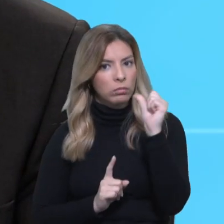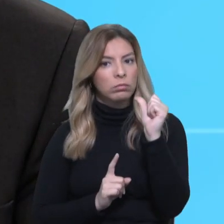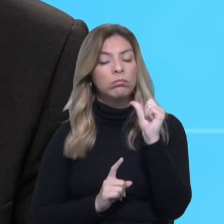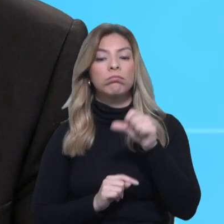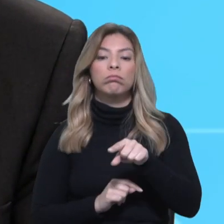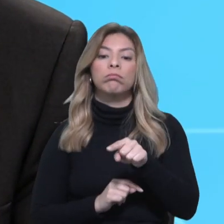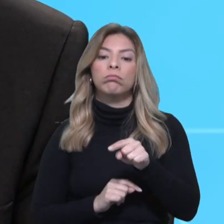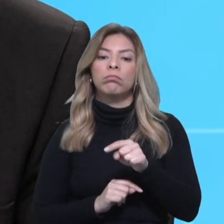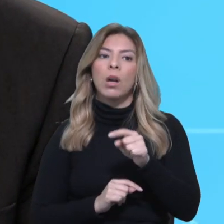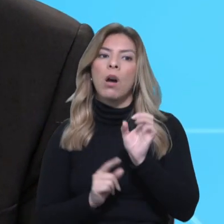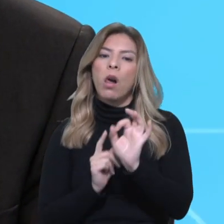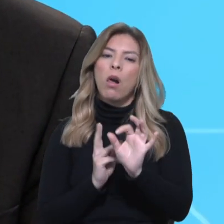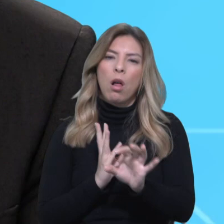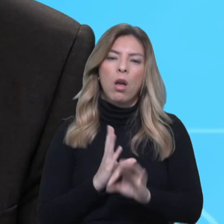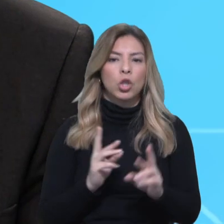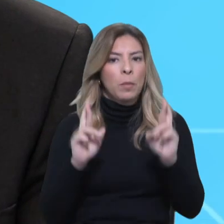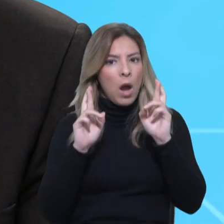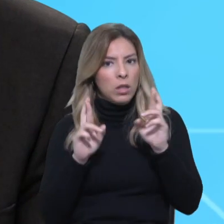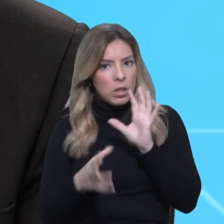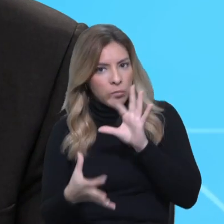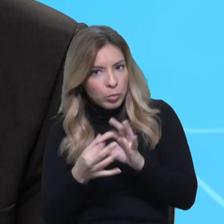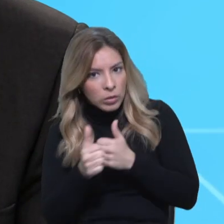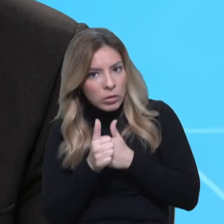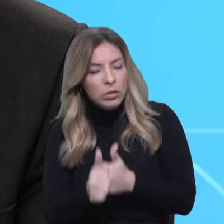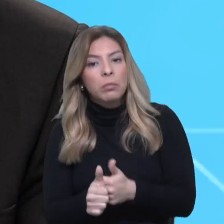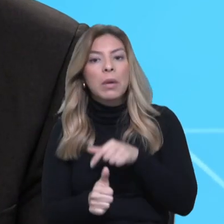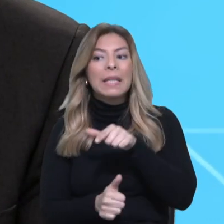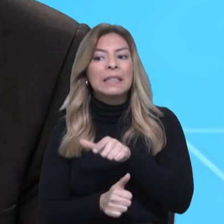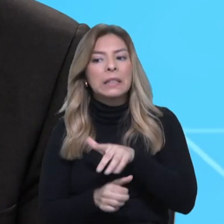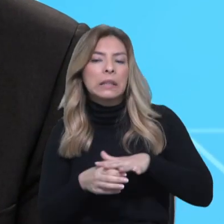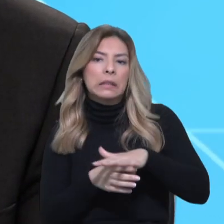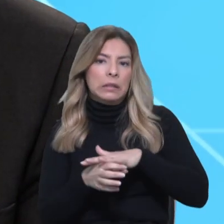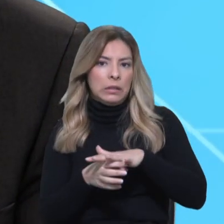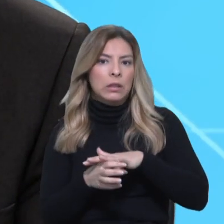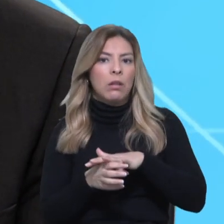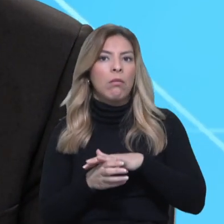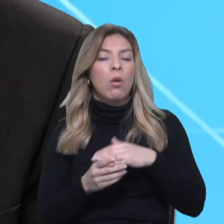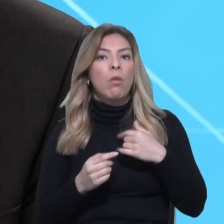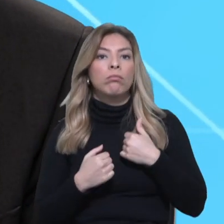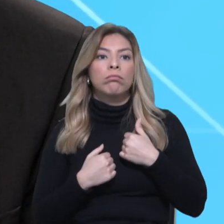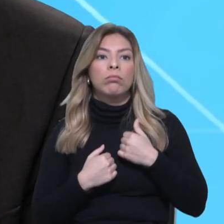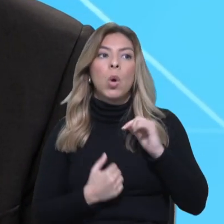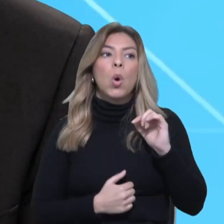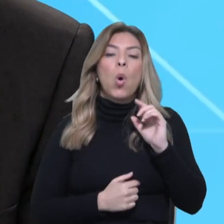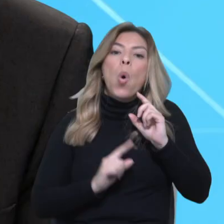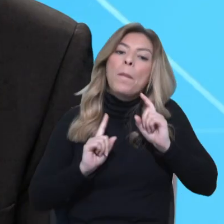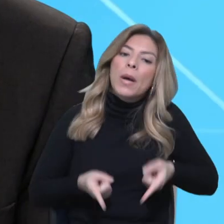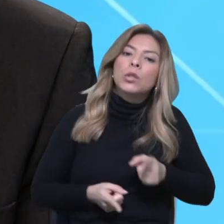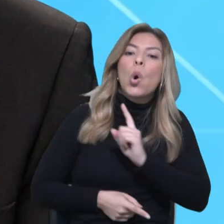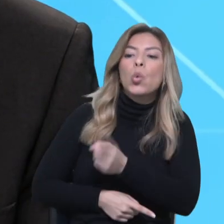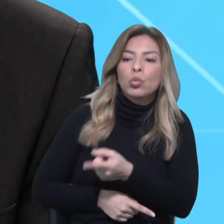Vida Consagrada, e desses sinais de esperança, isto começa precisamente no